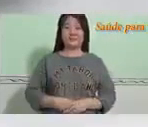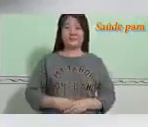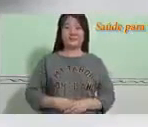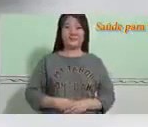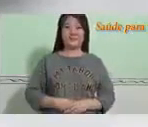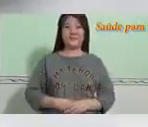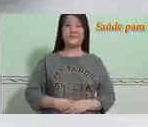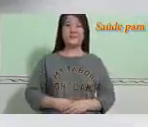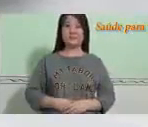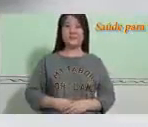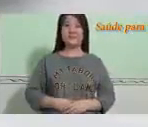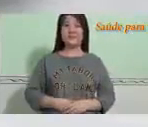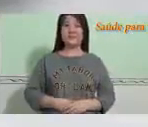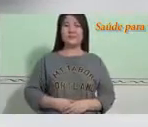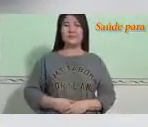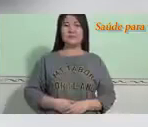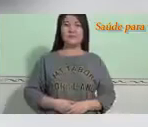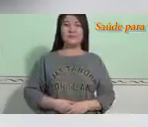Um ponto